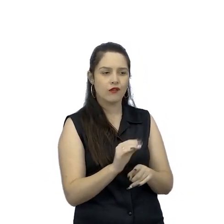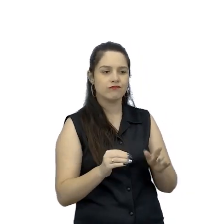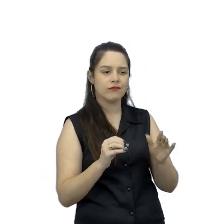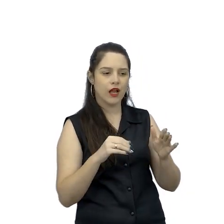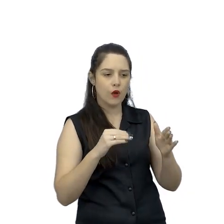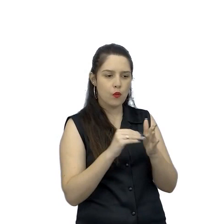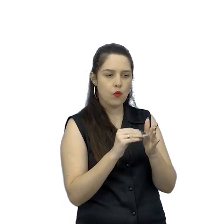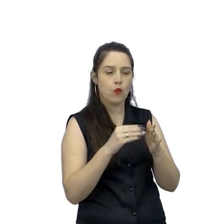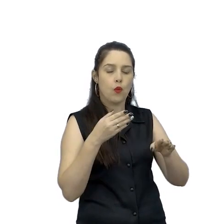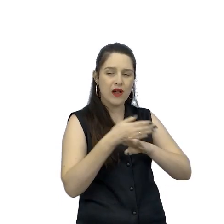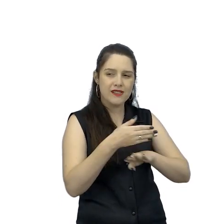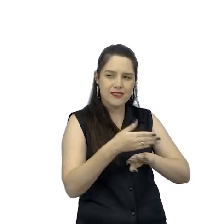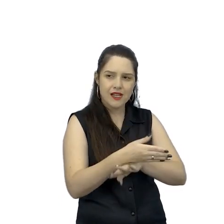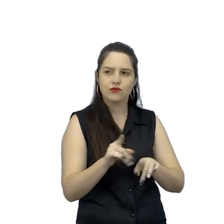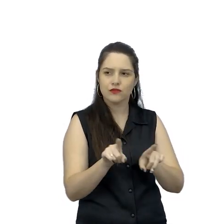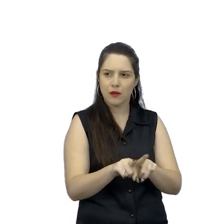acesso